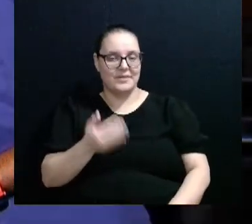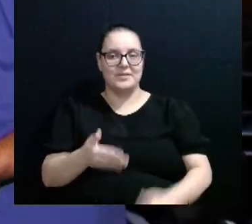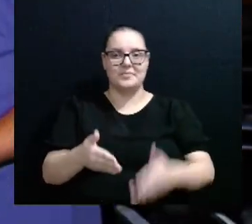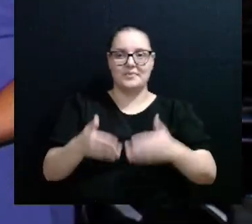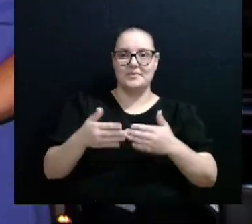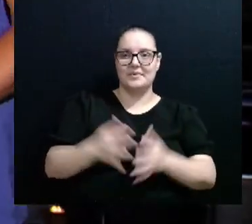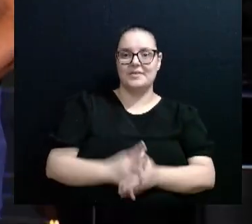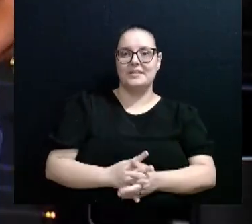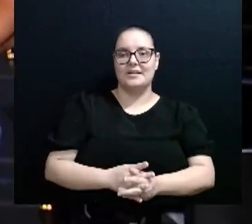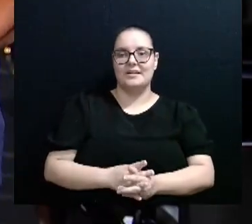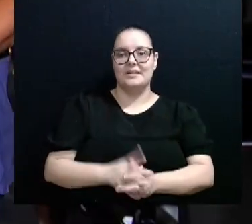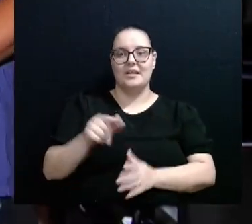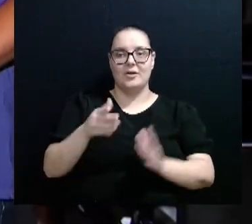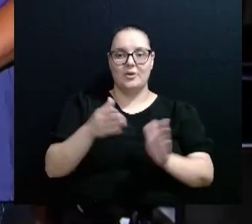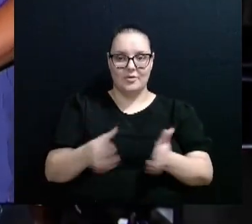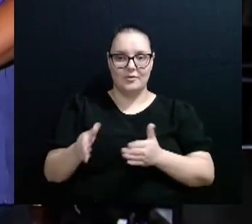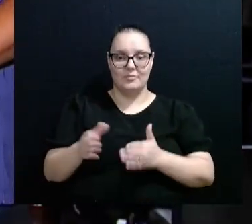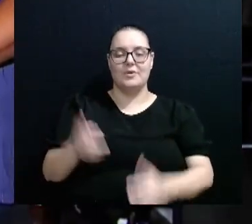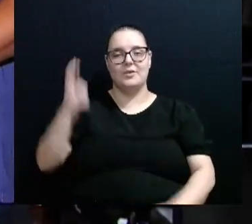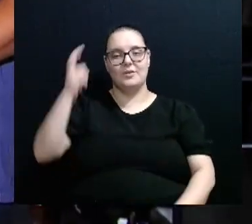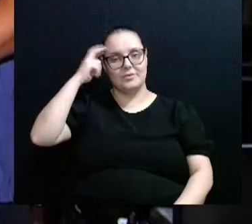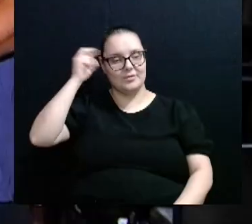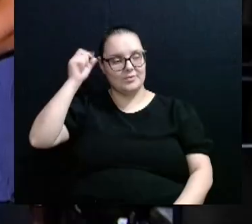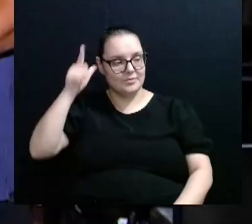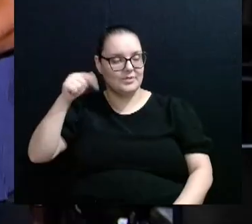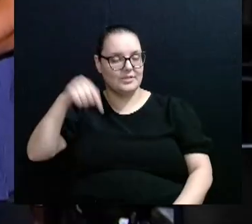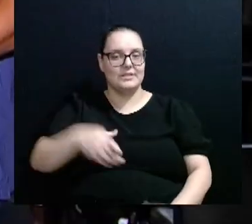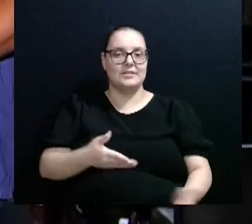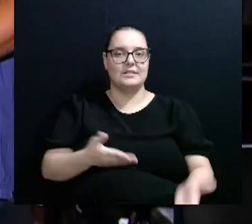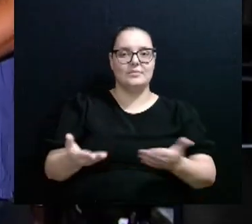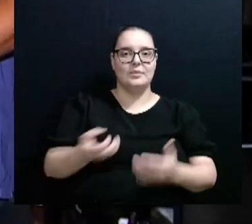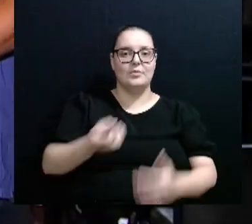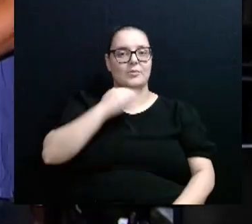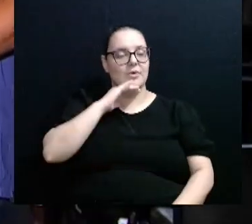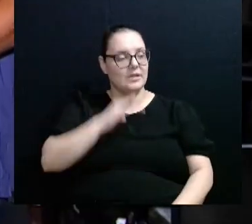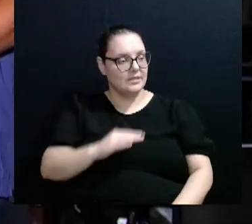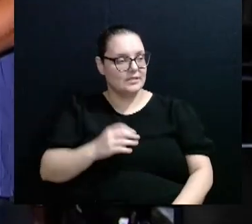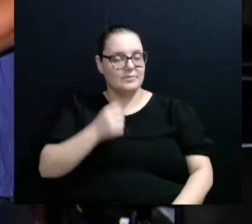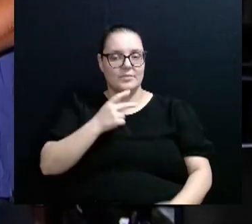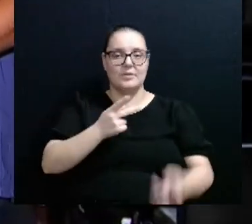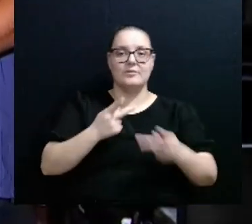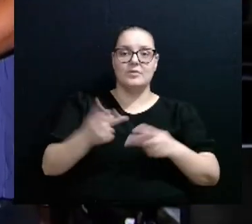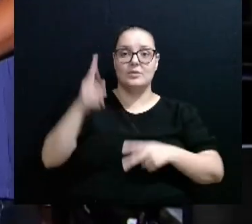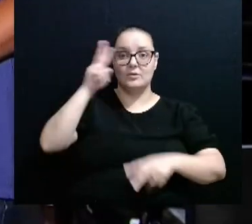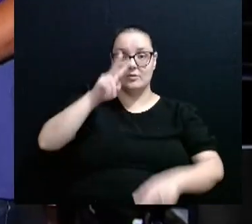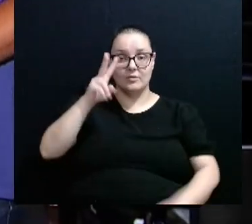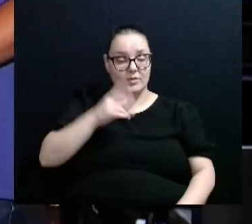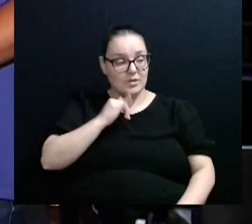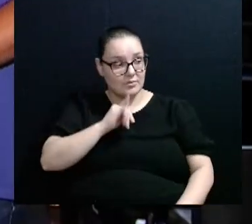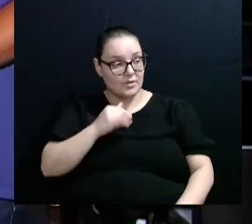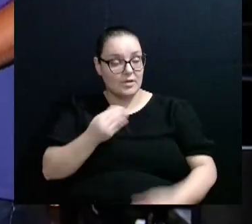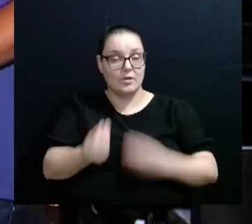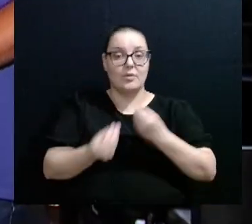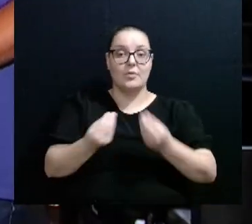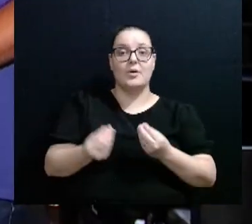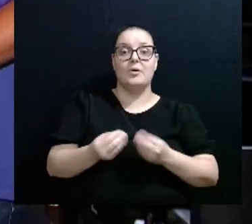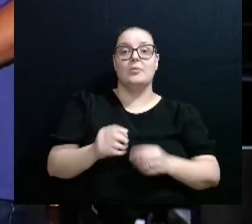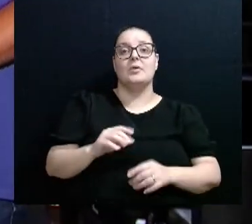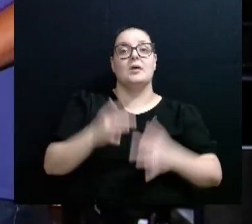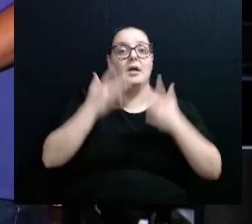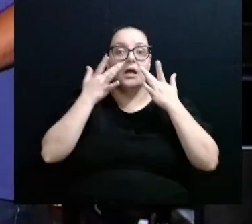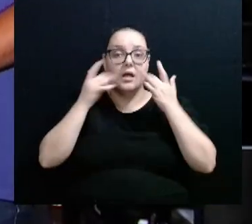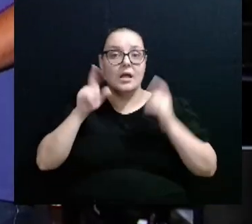produtor cultural desse espetáculo. Rodrigo, boa tarde, seja bem-vindo. Conta um pouco mais pro pessoal de casa, né, o que é essa peça. É uma peça